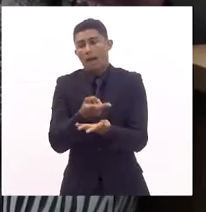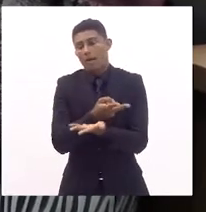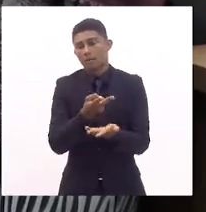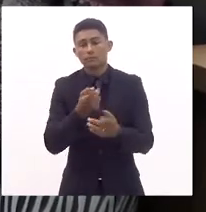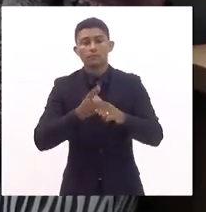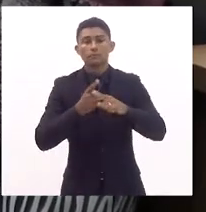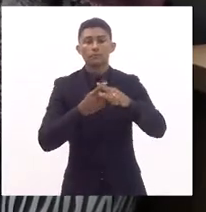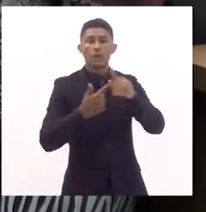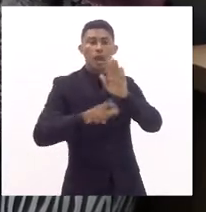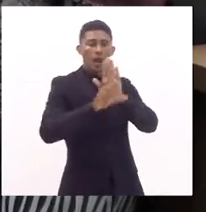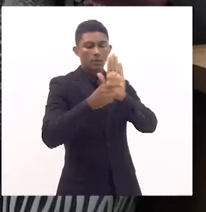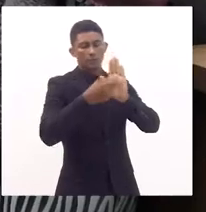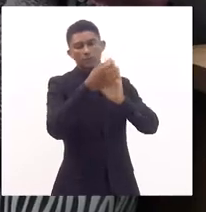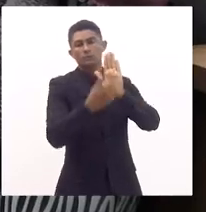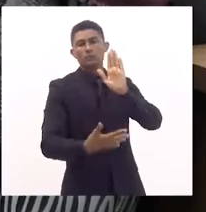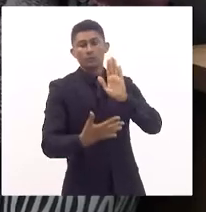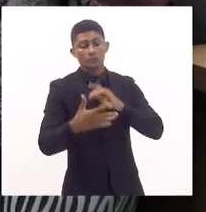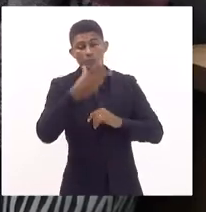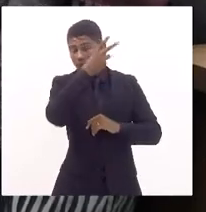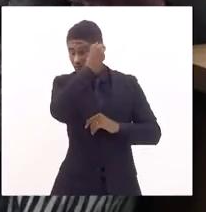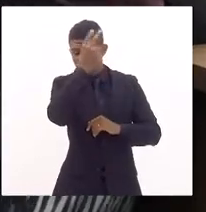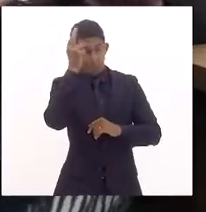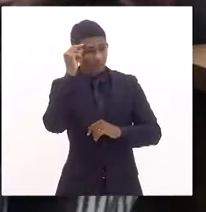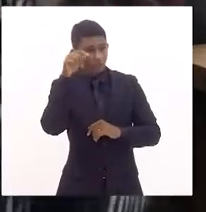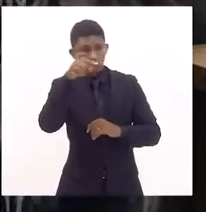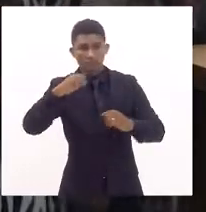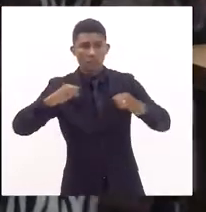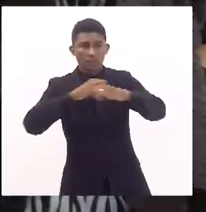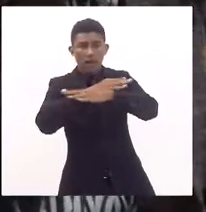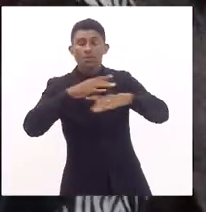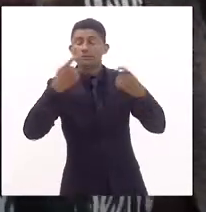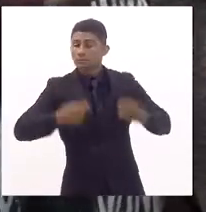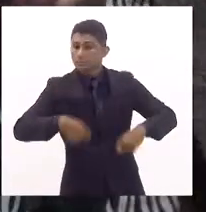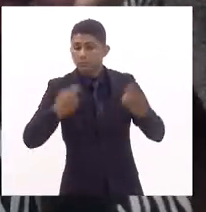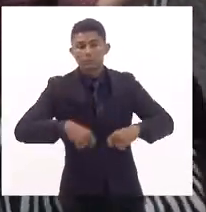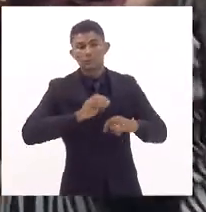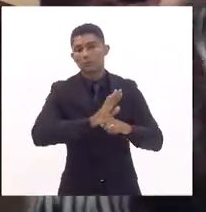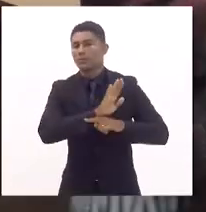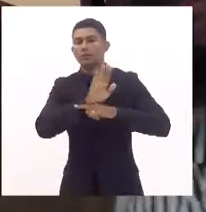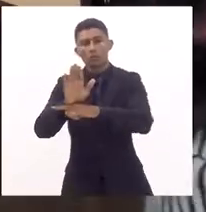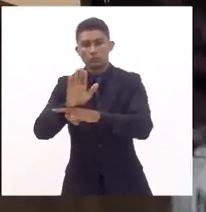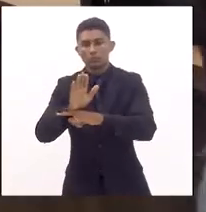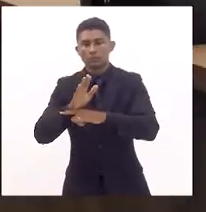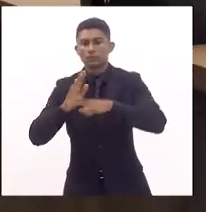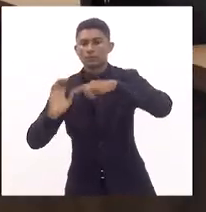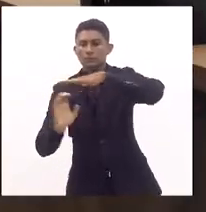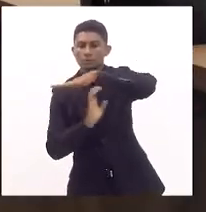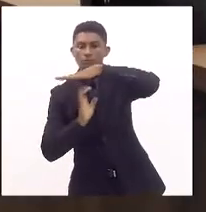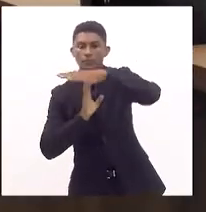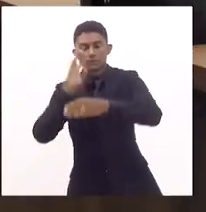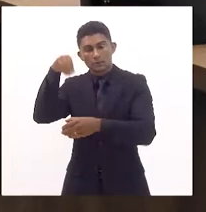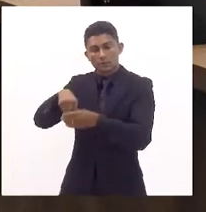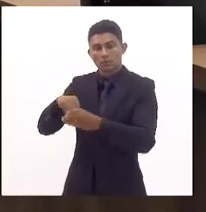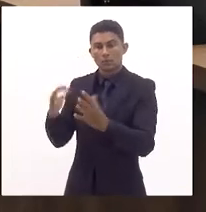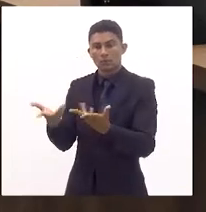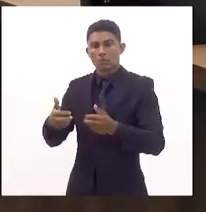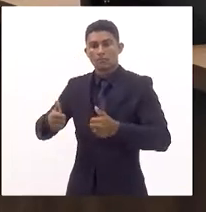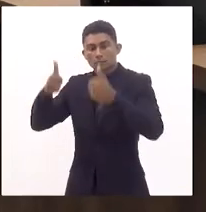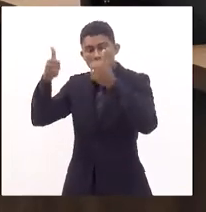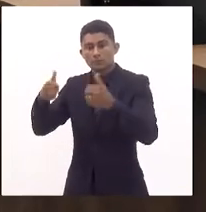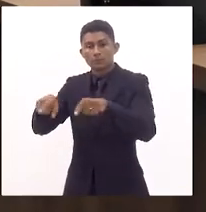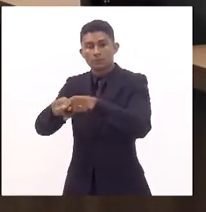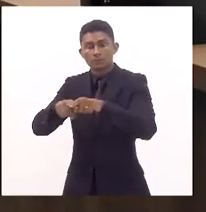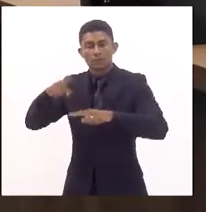as prefeituras devem ajudar a qualificar as cooperativas, equipar